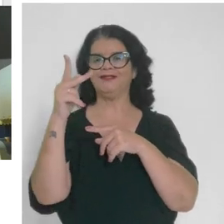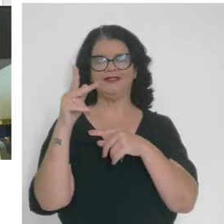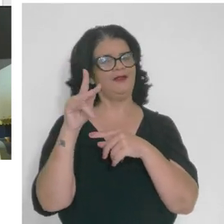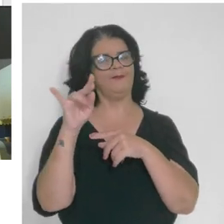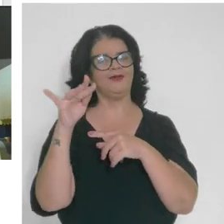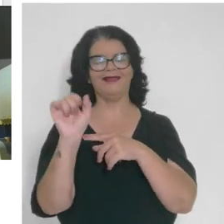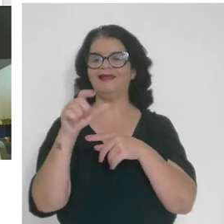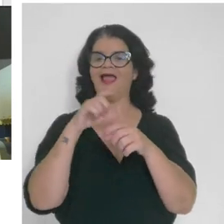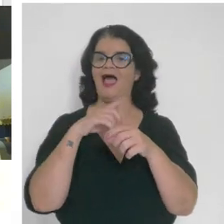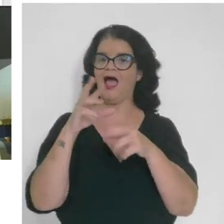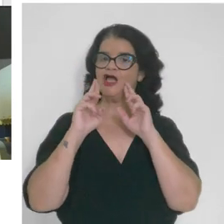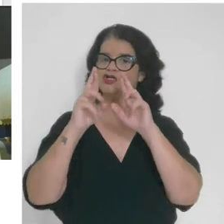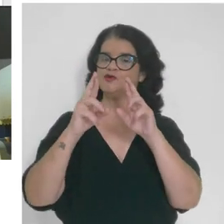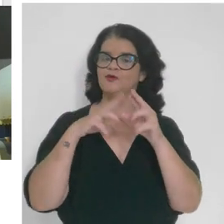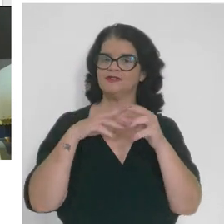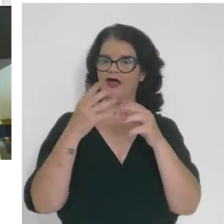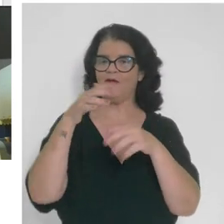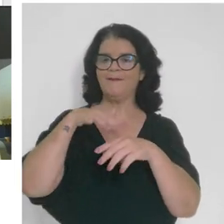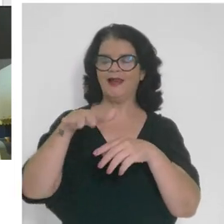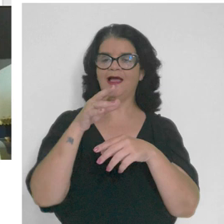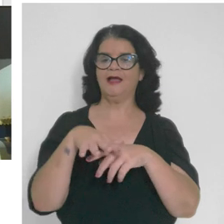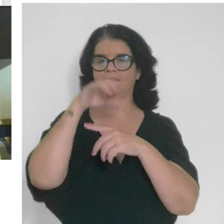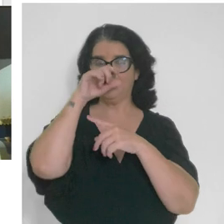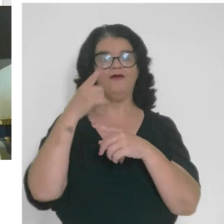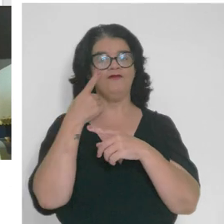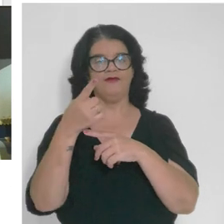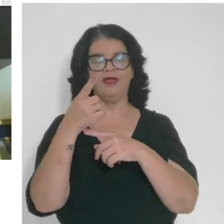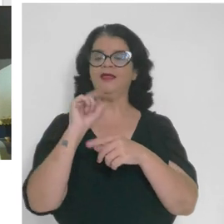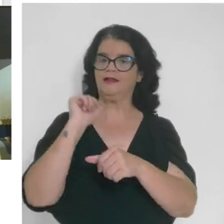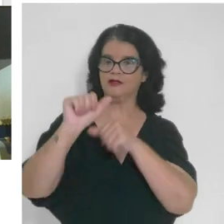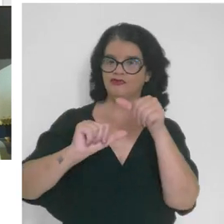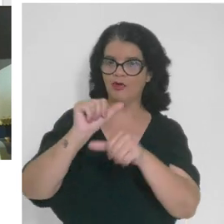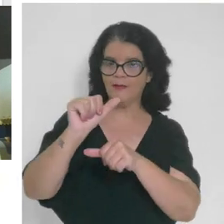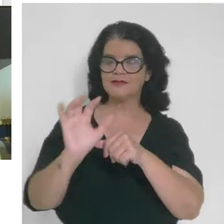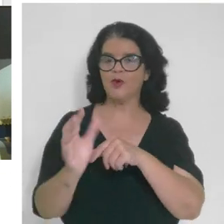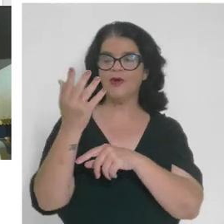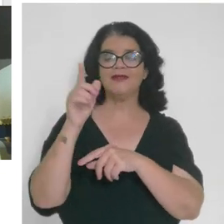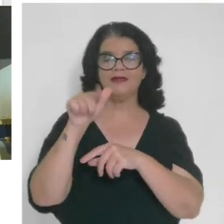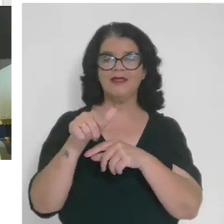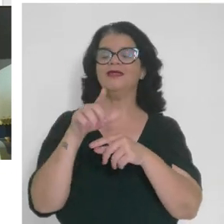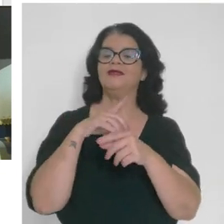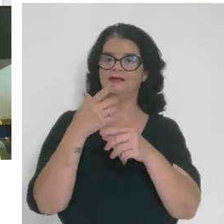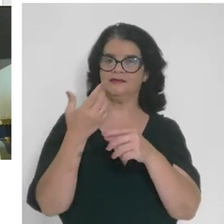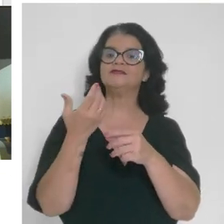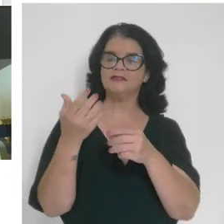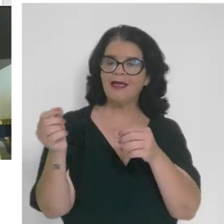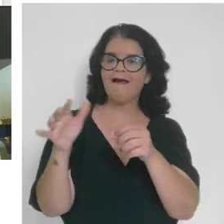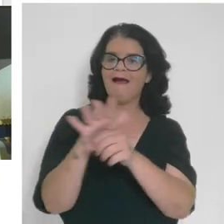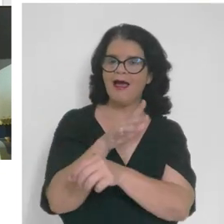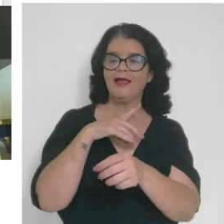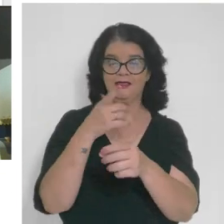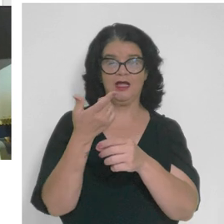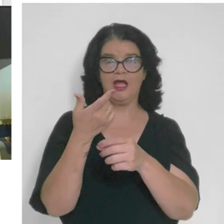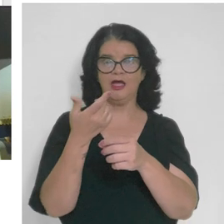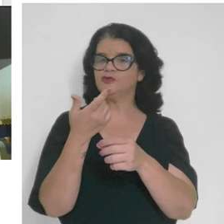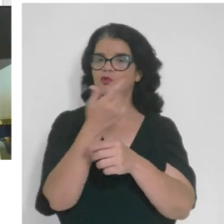cadeia respiratória, esse cianeto impede essa transformação, tá? E esse citocromo fica carregado. Esse daqui,